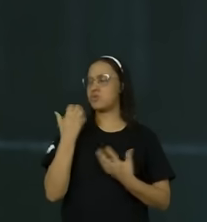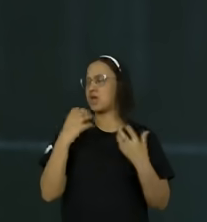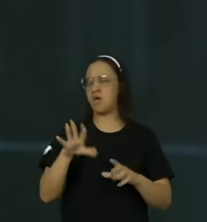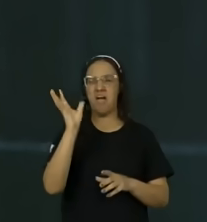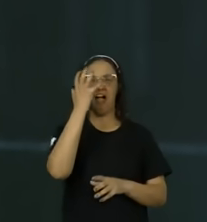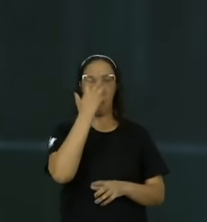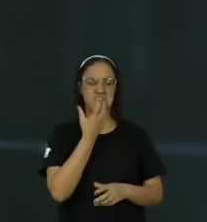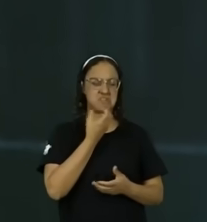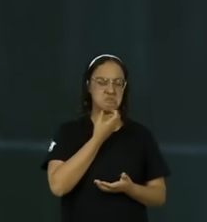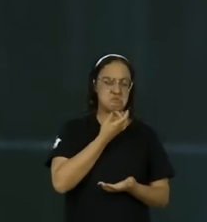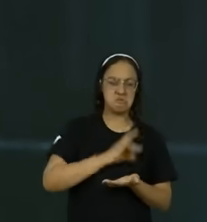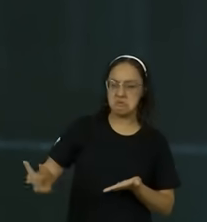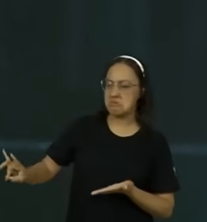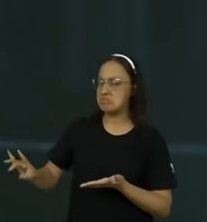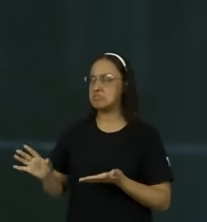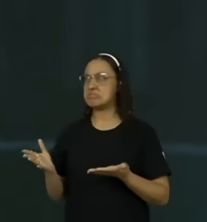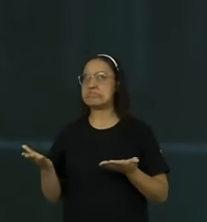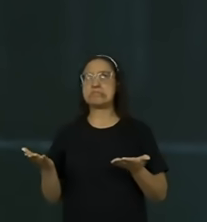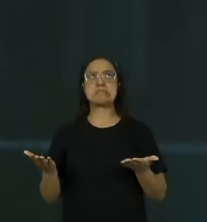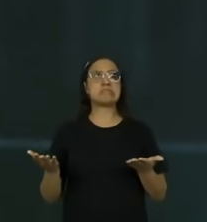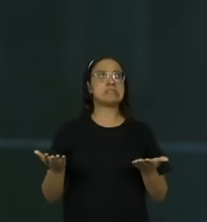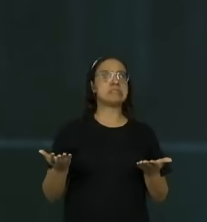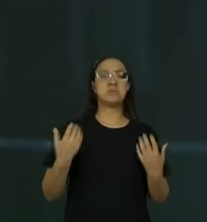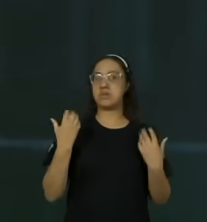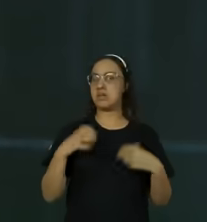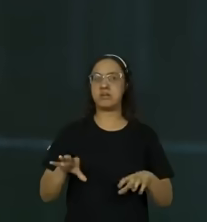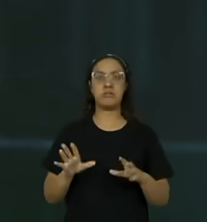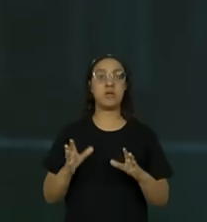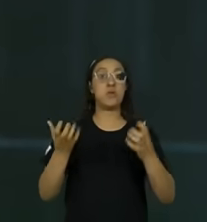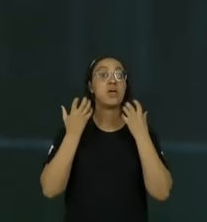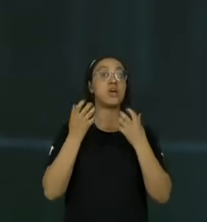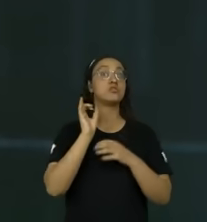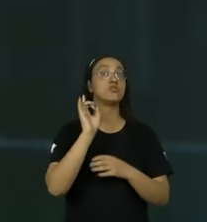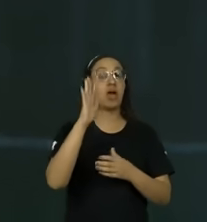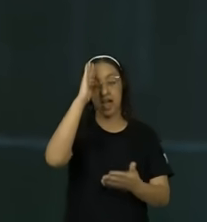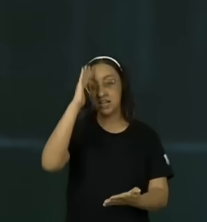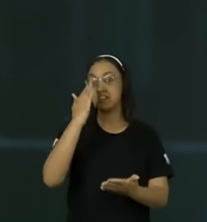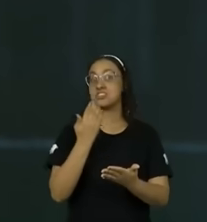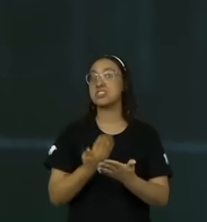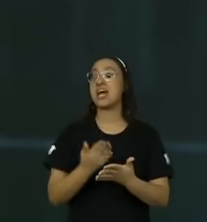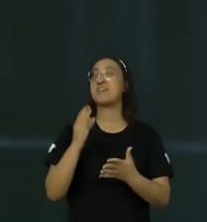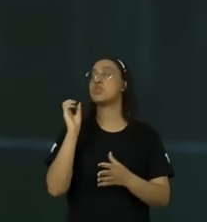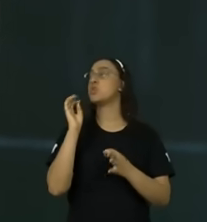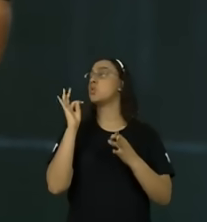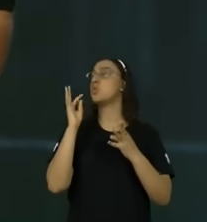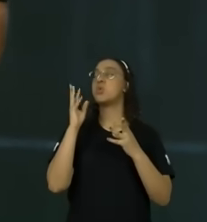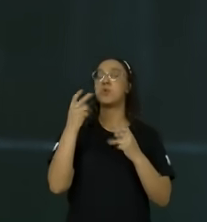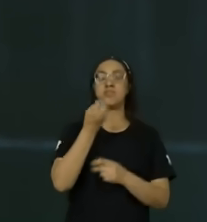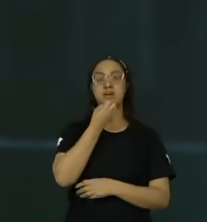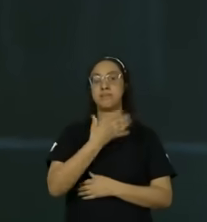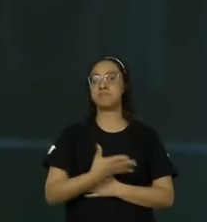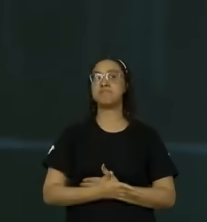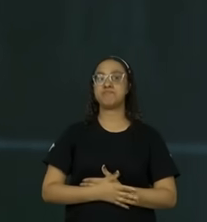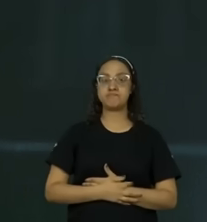ódio, amargura, sem nenhuma mentalidade de vítima, apenas acreditando que tudo vai se encaixar. Feche os seus